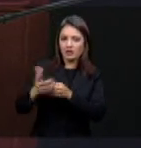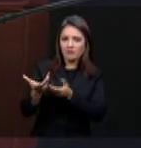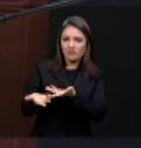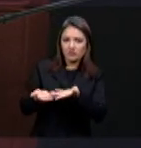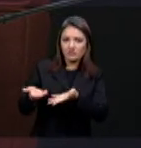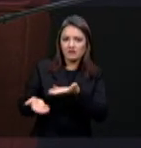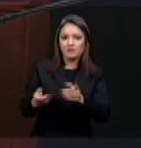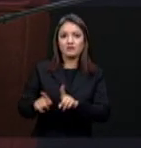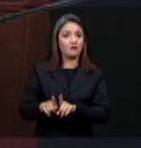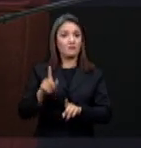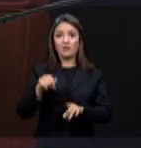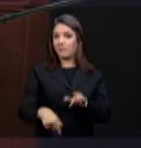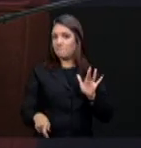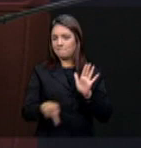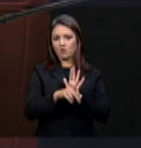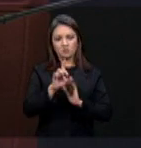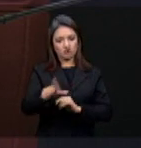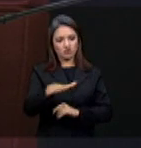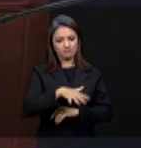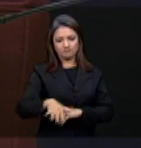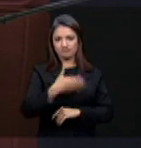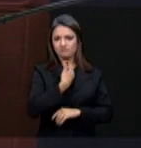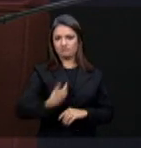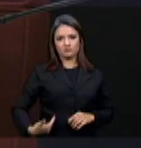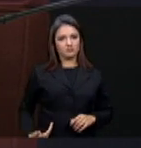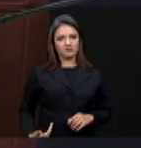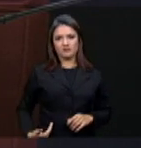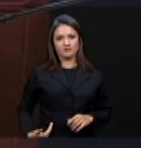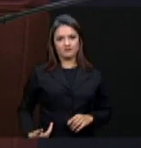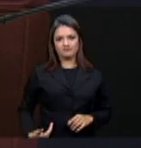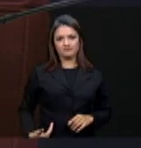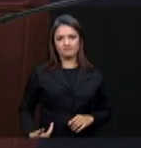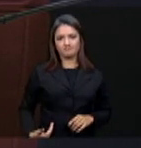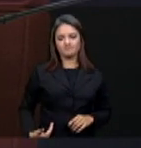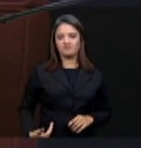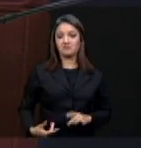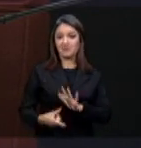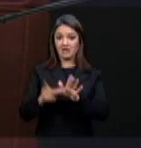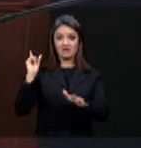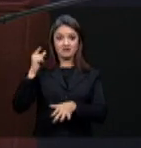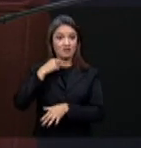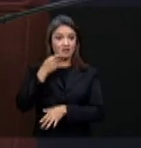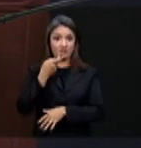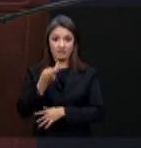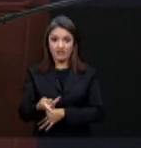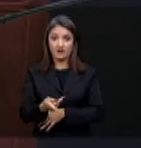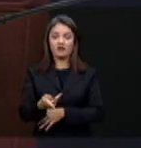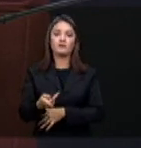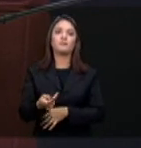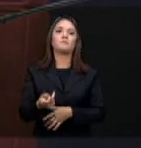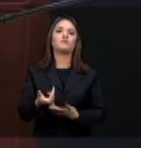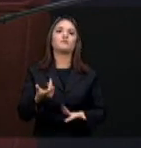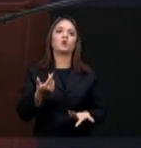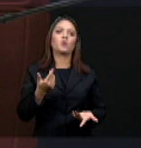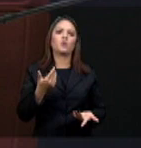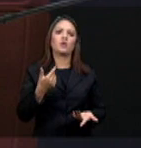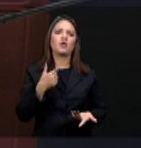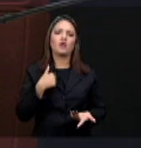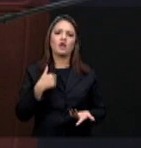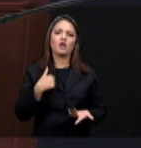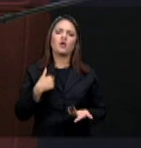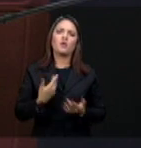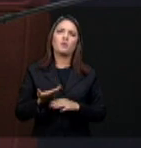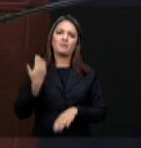Esse é um assunto que ninguém falava é um assunto muito recentemente falou ele foi assim minha grande prioridade quando eu tava no